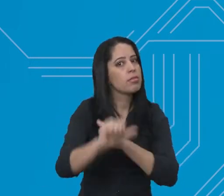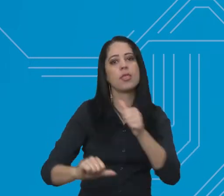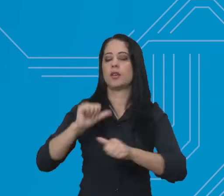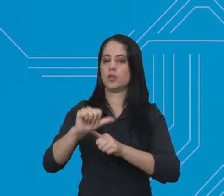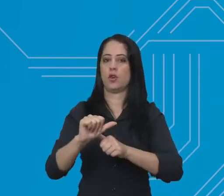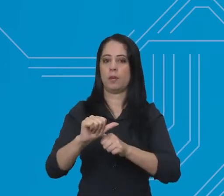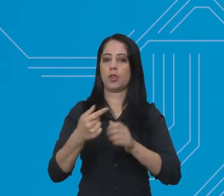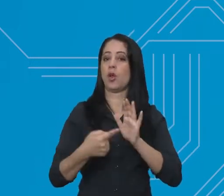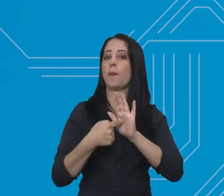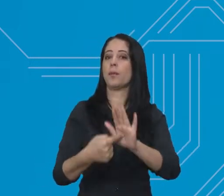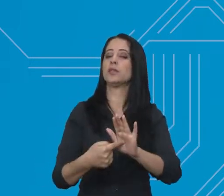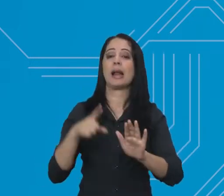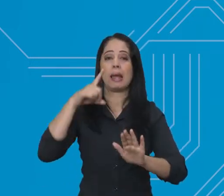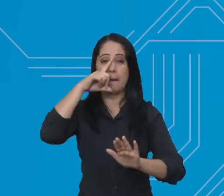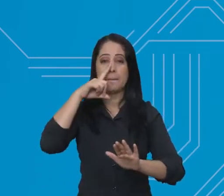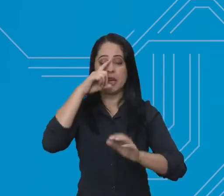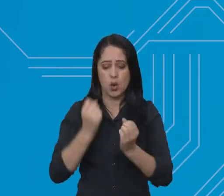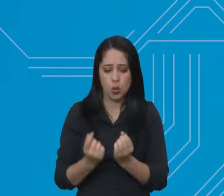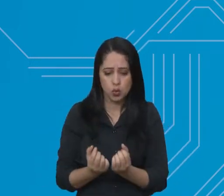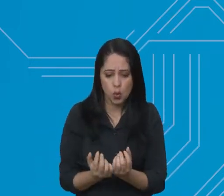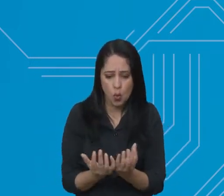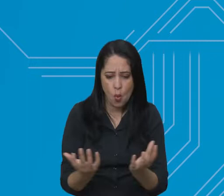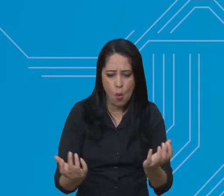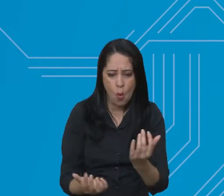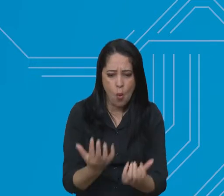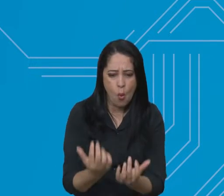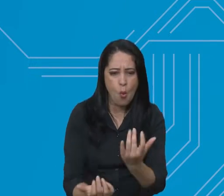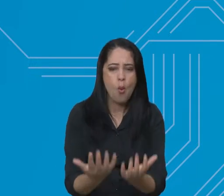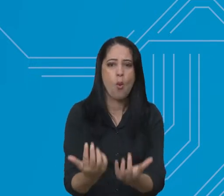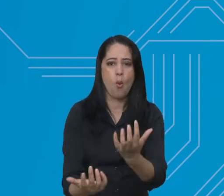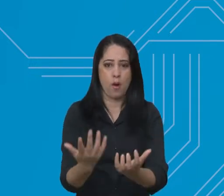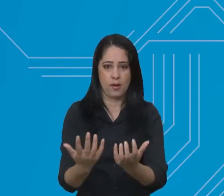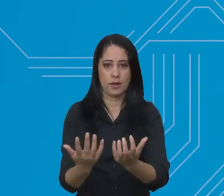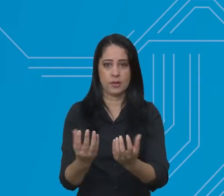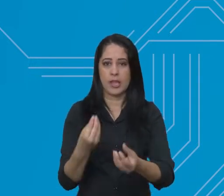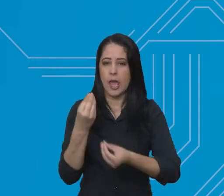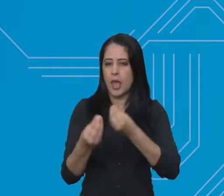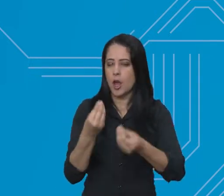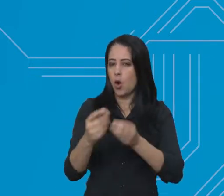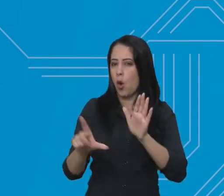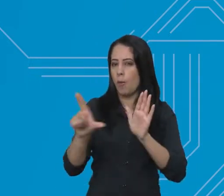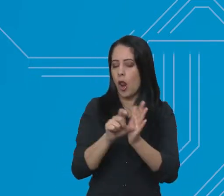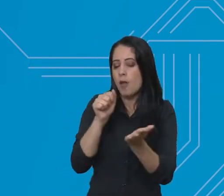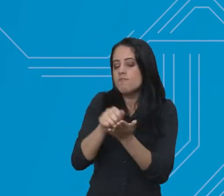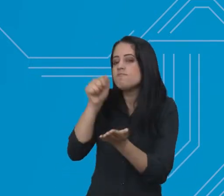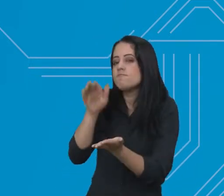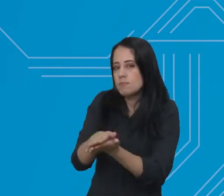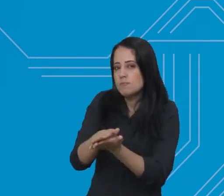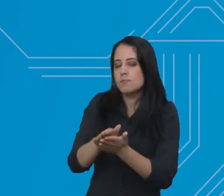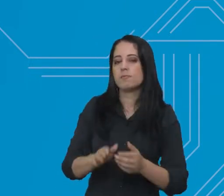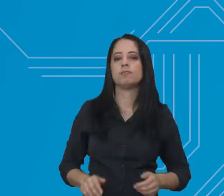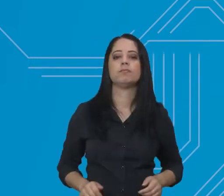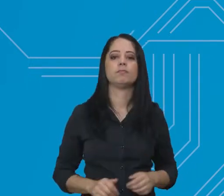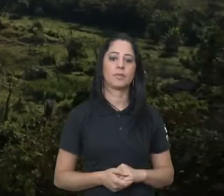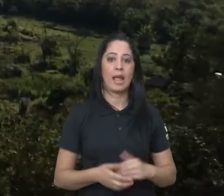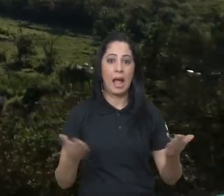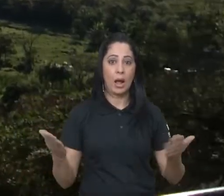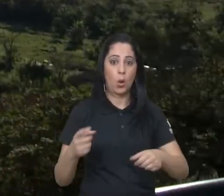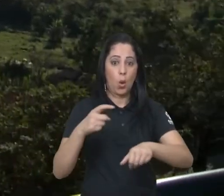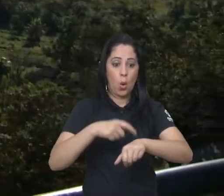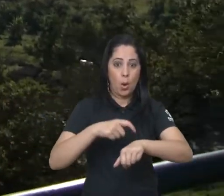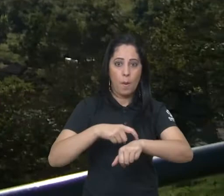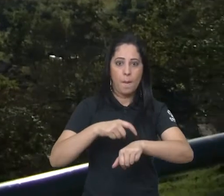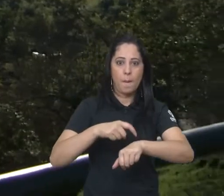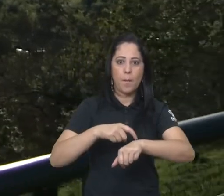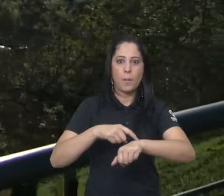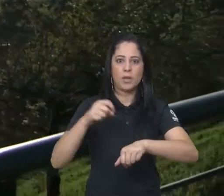os riscos das queimadas para as nossas áreas verdes e como a legislação atua nos casos de incêndio irregular. Estamos